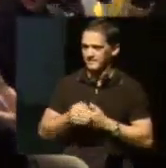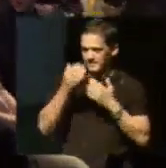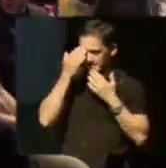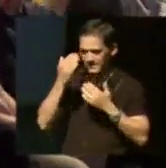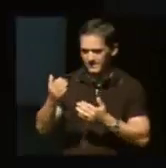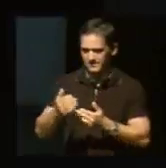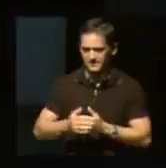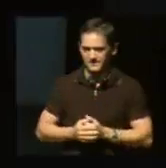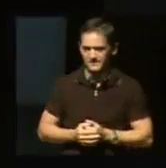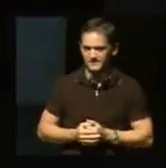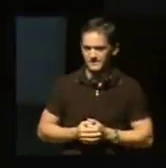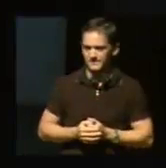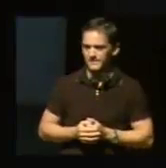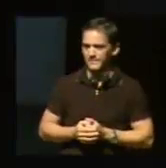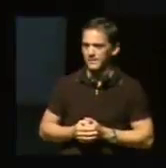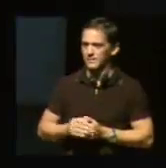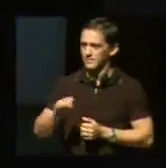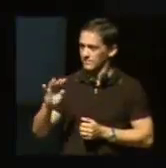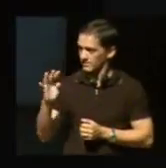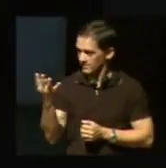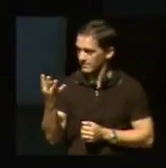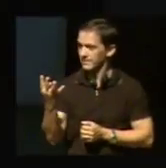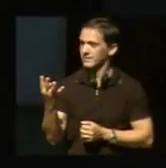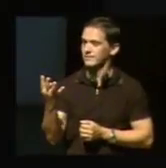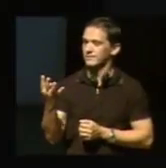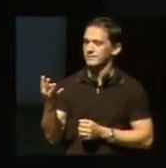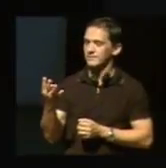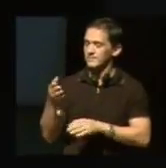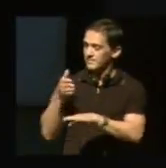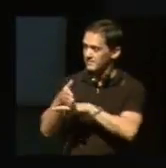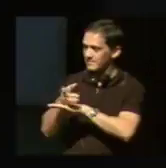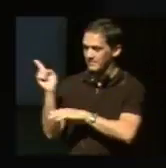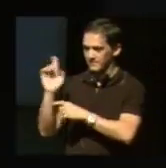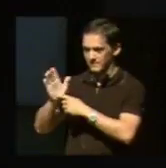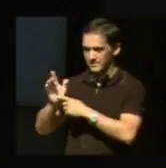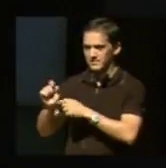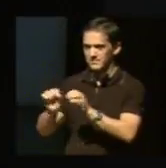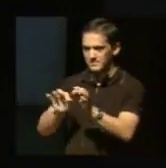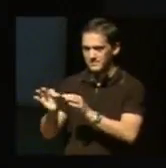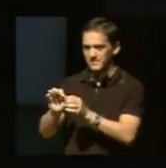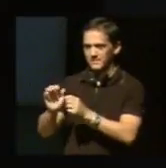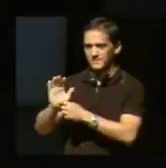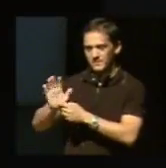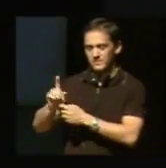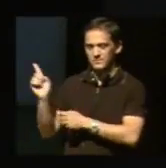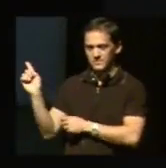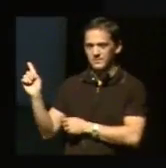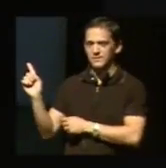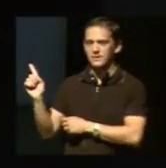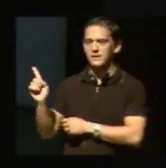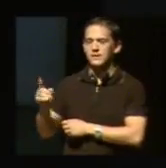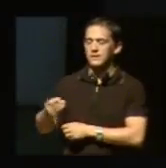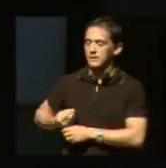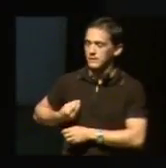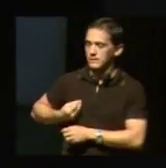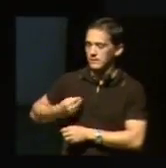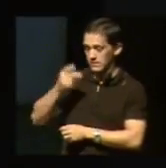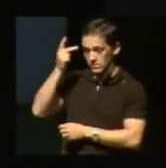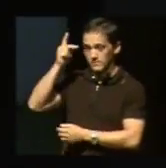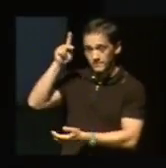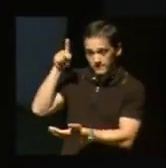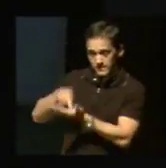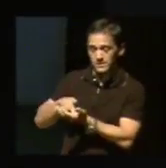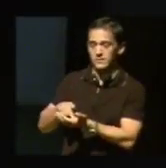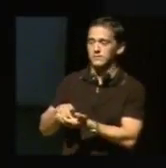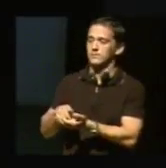Obrigado. Esses quatro aí fizeram o vídeo para nós, e são histórias reais. Und haben hier wirklich histórias